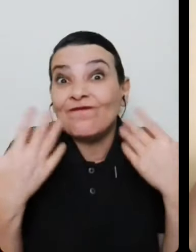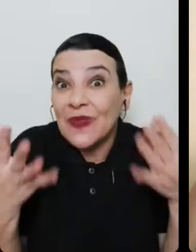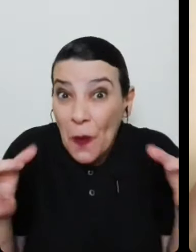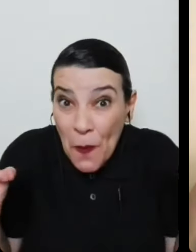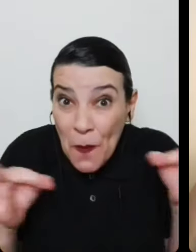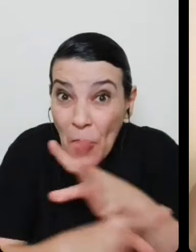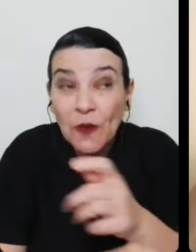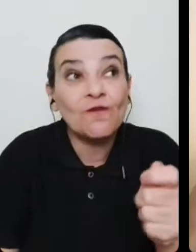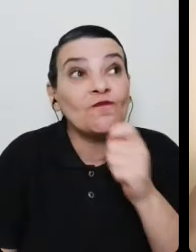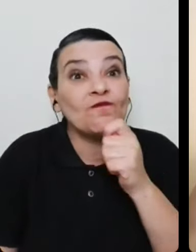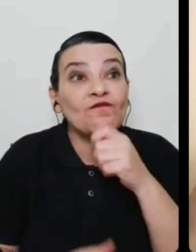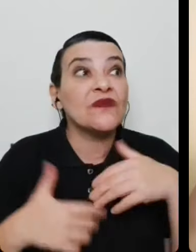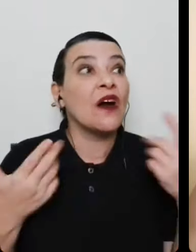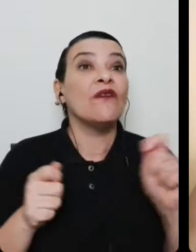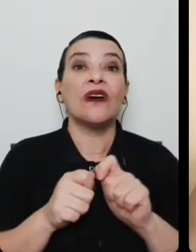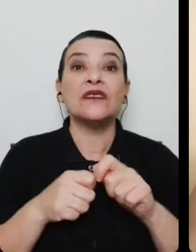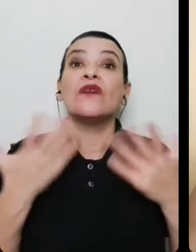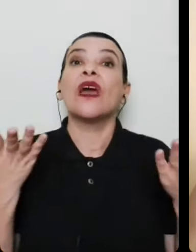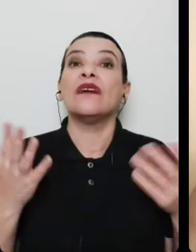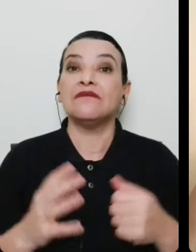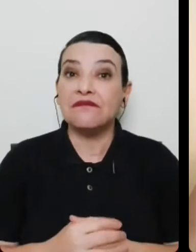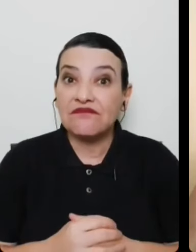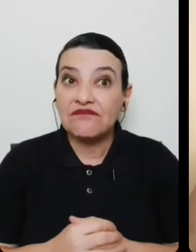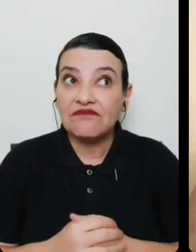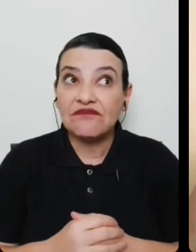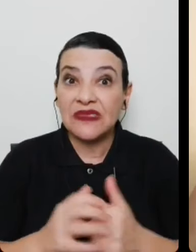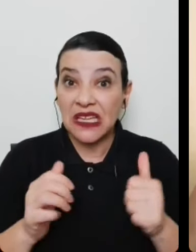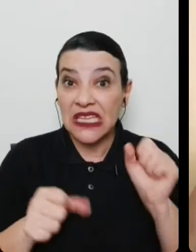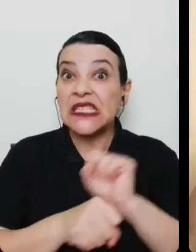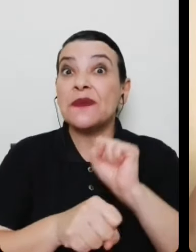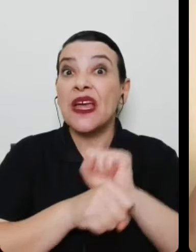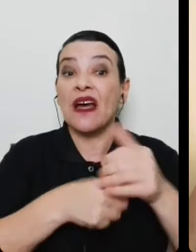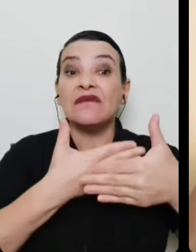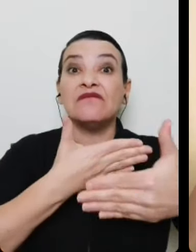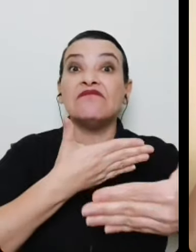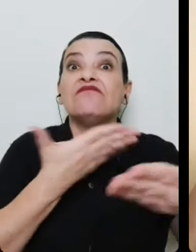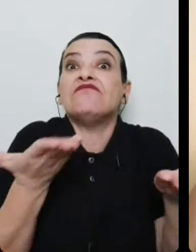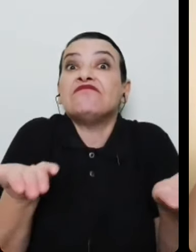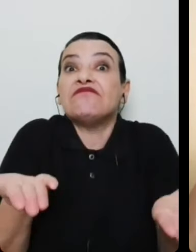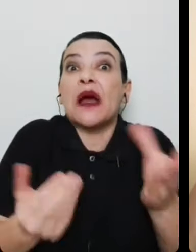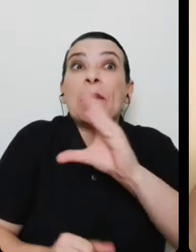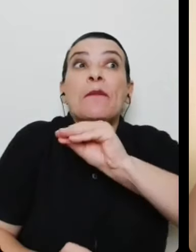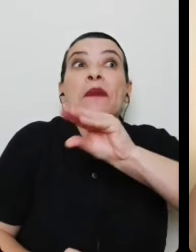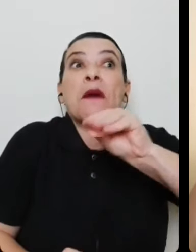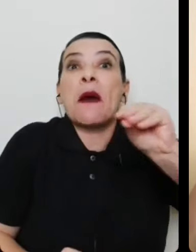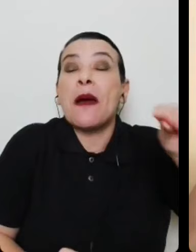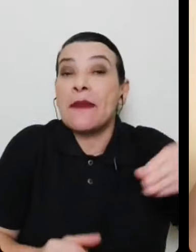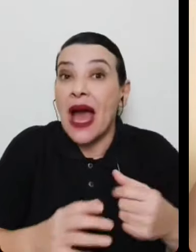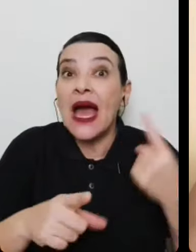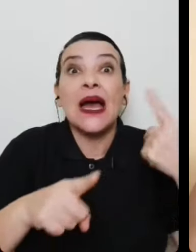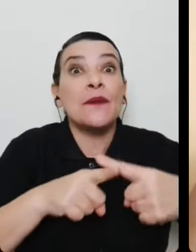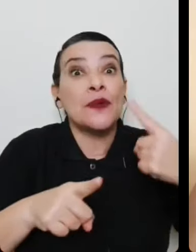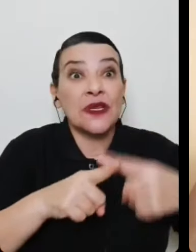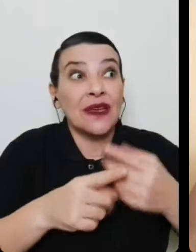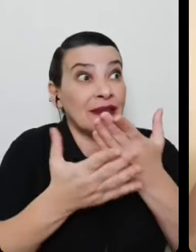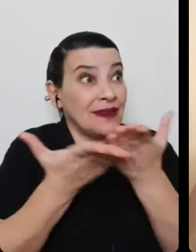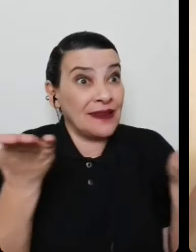preparados. Ok, o que que nós vamos fazer então? Vamos esperar mais o quê? Né? Porque essas